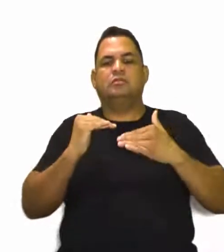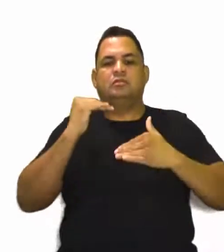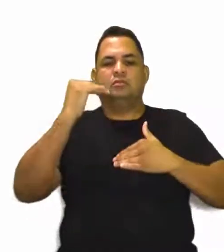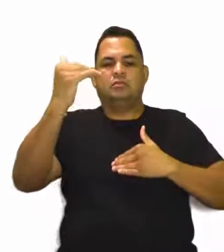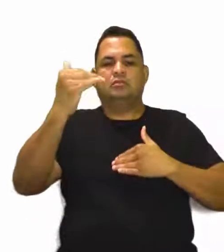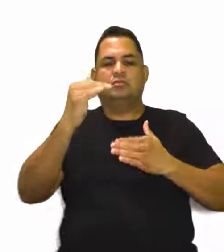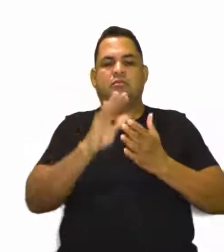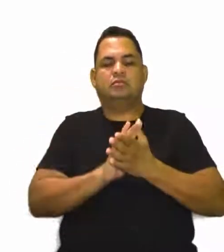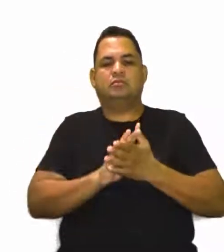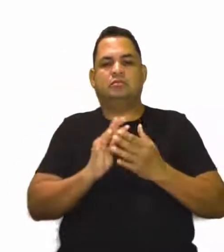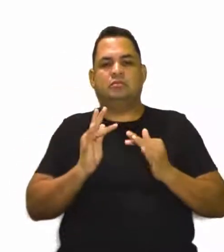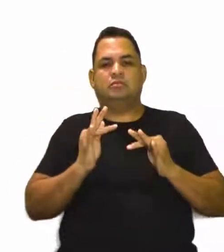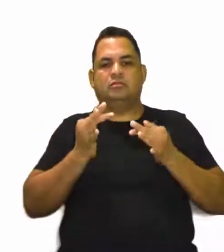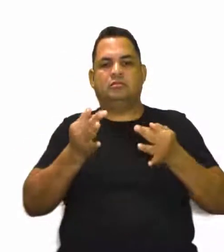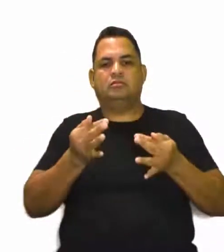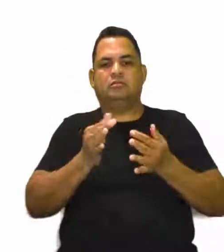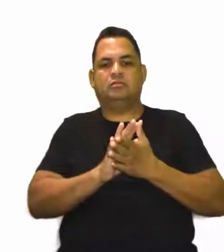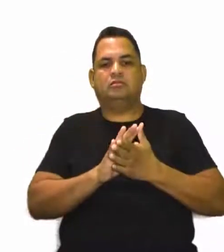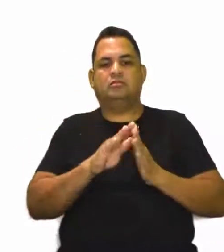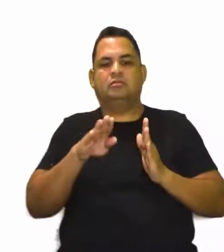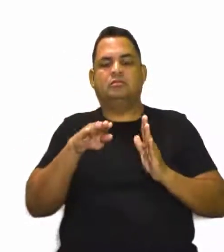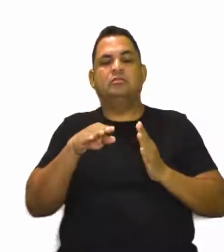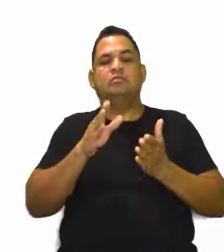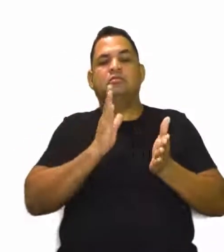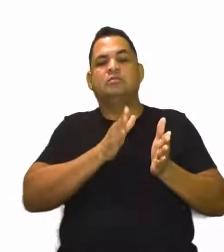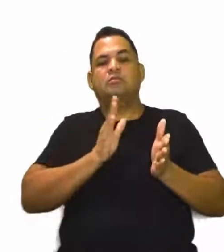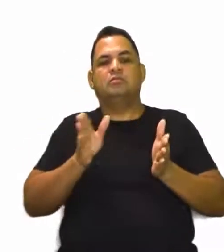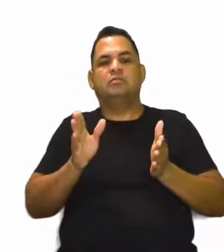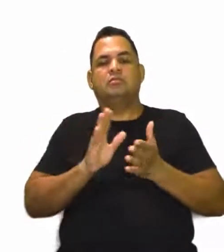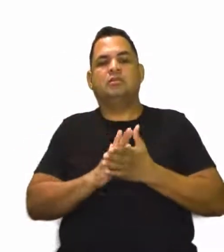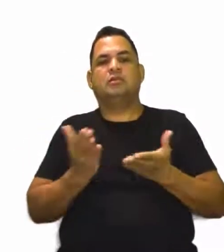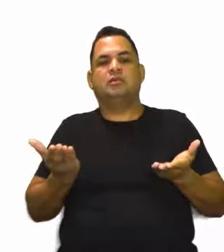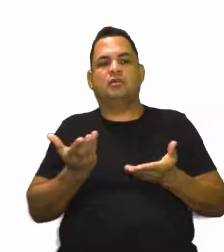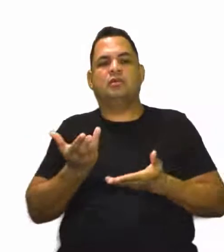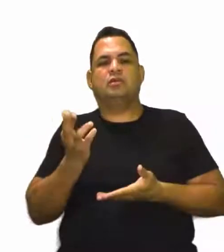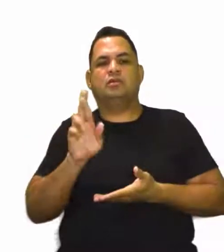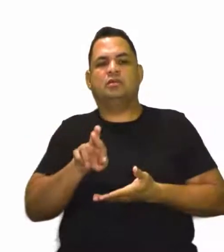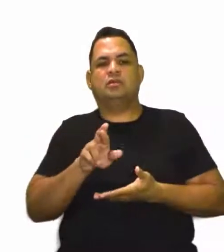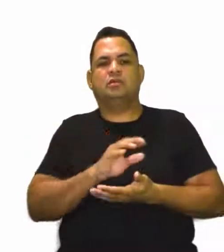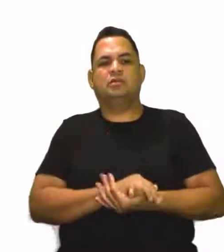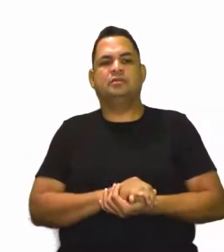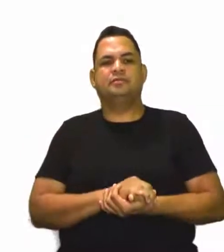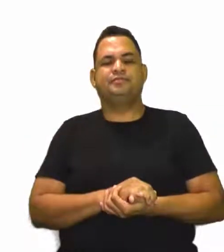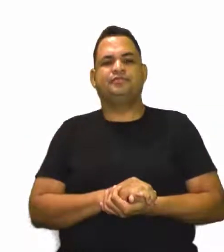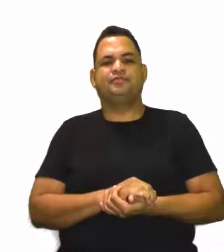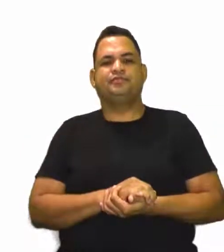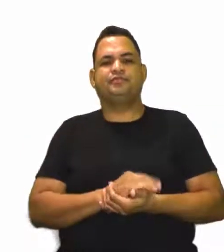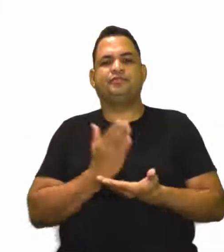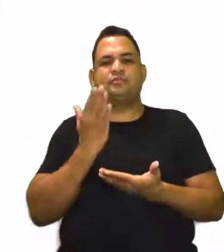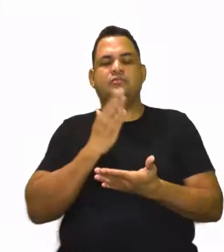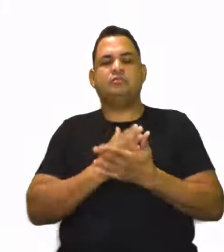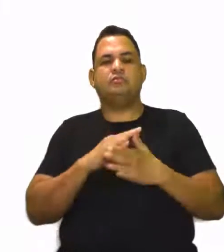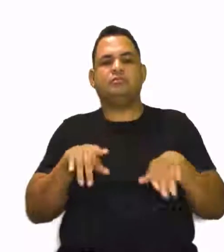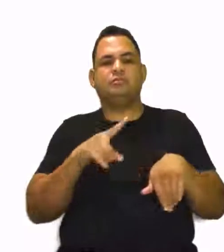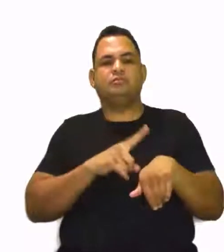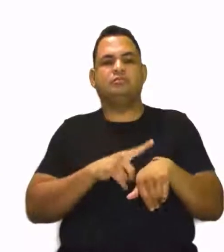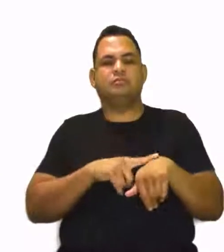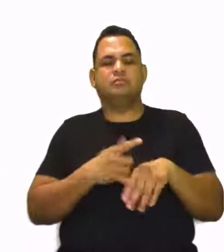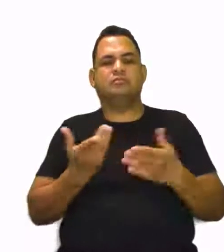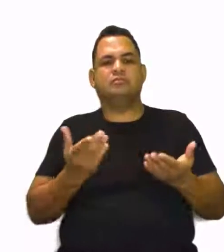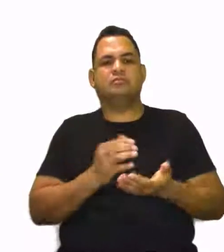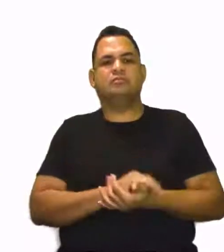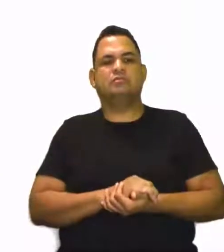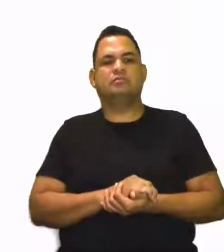alcançadas nessa última etapa. Então, vamos recuperar, né, professora? Vamos recuperar, já está acabando nosso tempinho ali, vamos